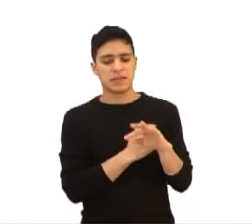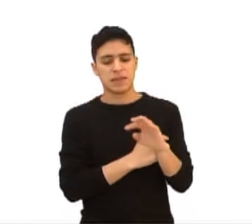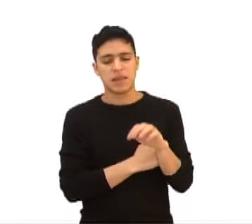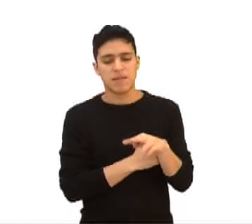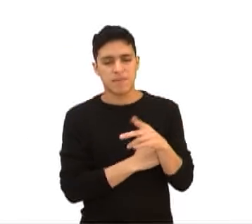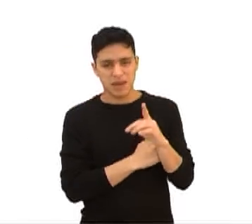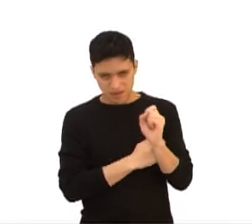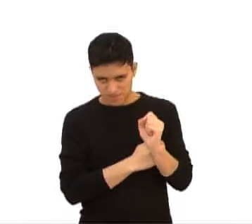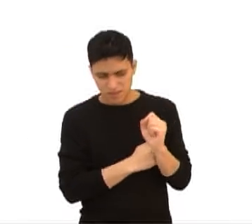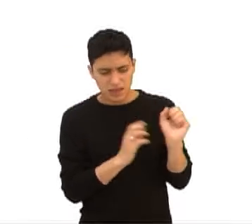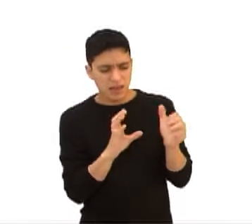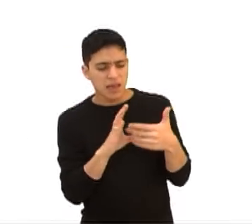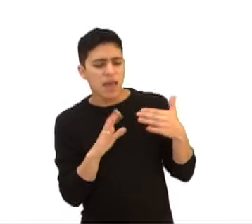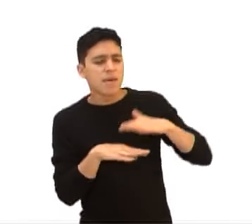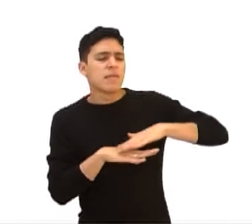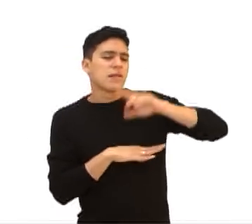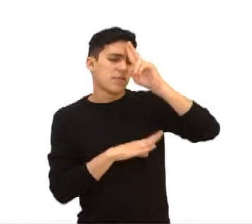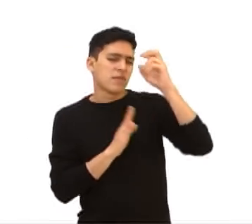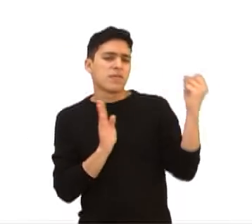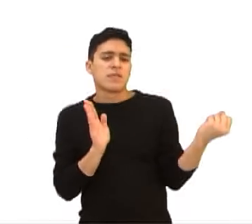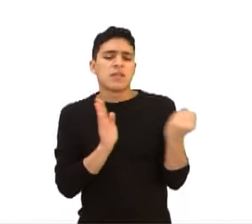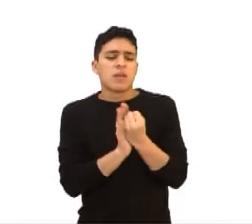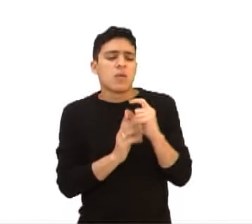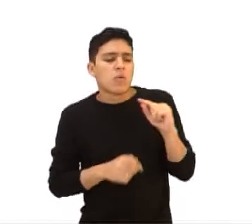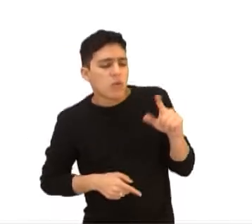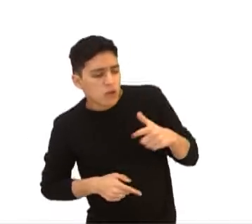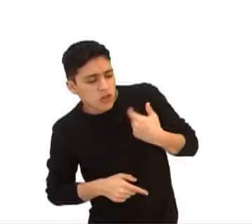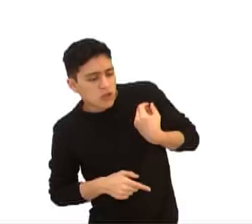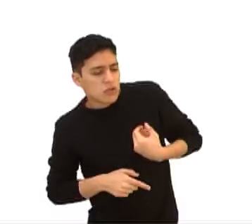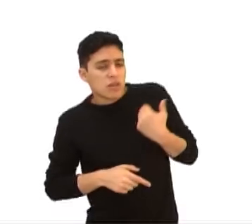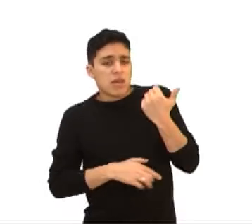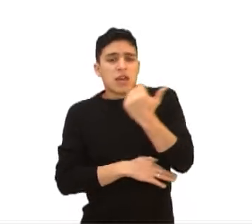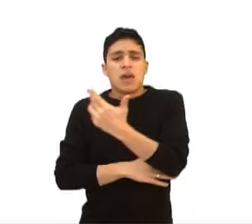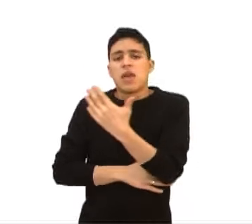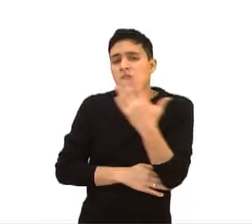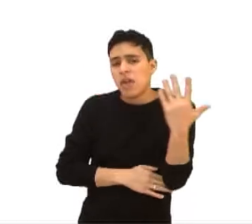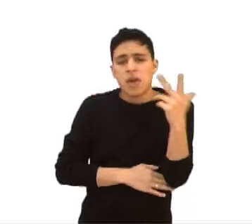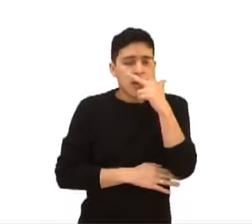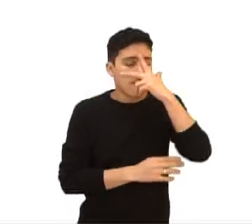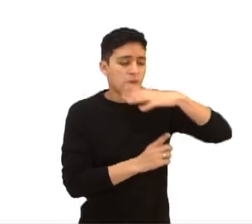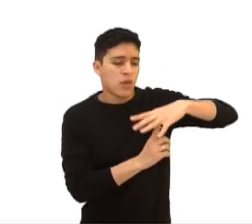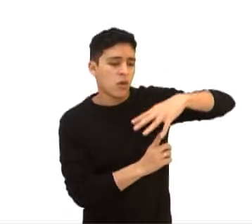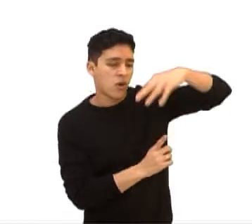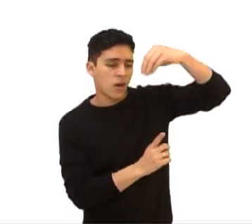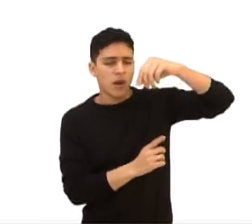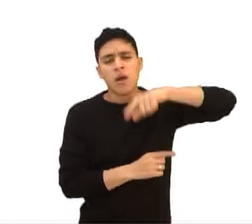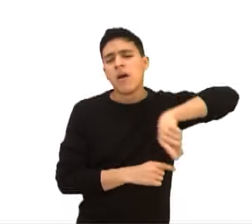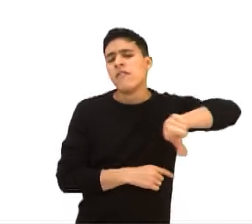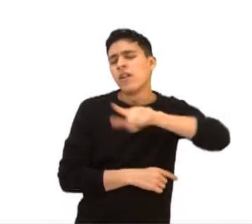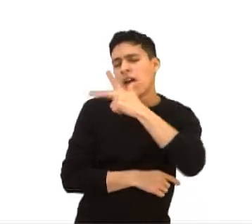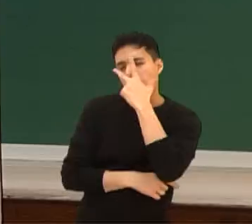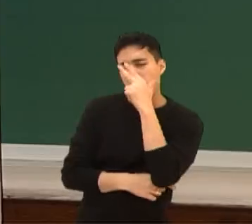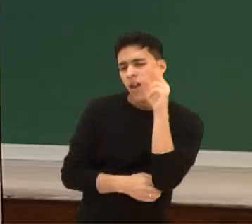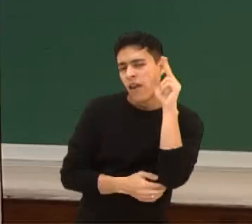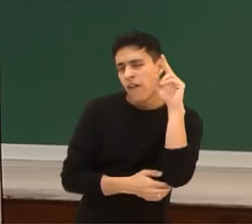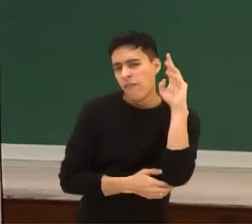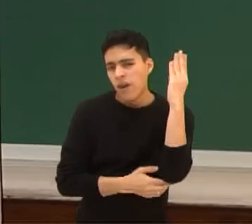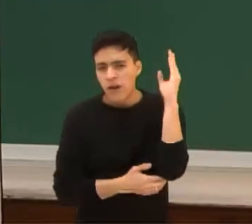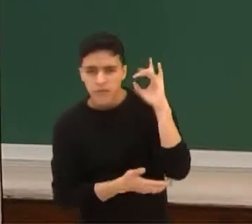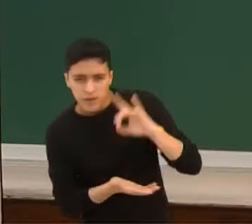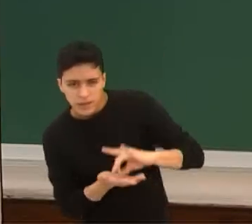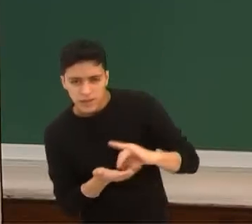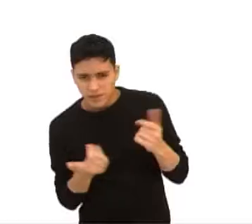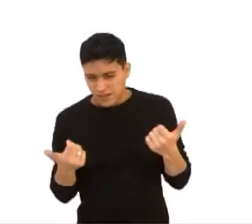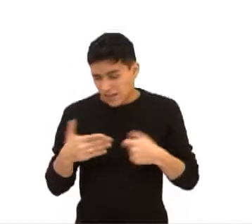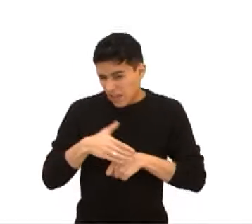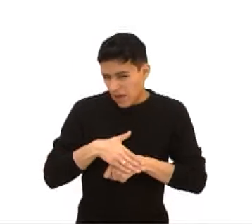sua característica mais marcante é a existência de árvores em formato de cone. O que você acha? Falsa ou verdadeira? Tempo está